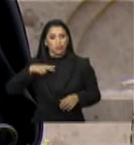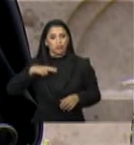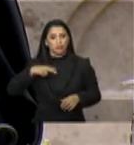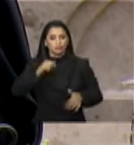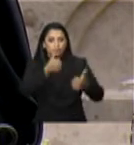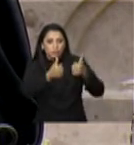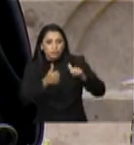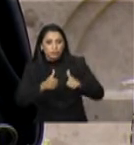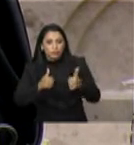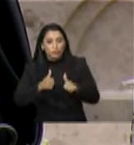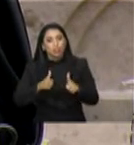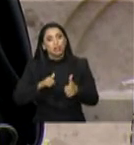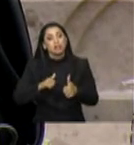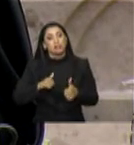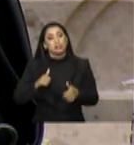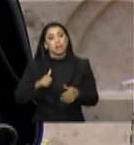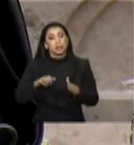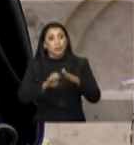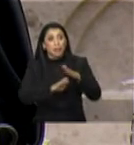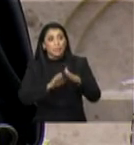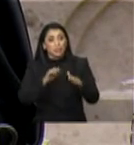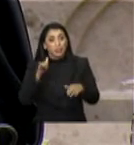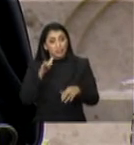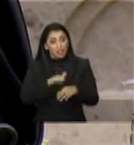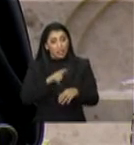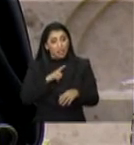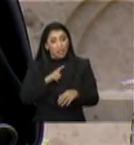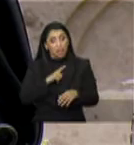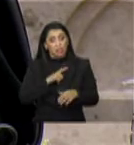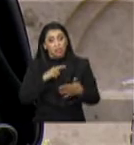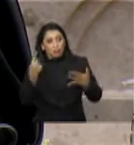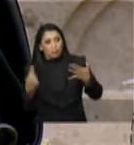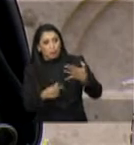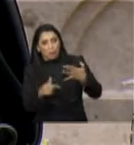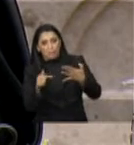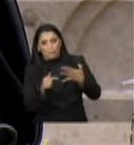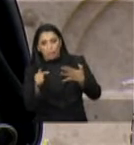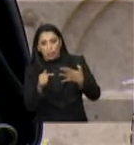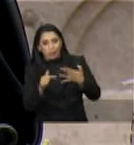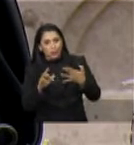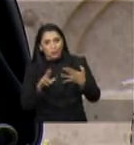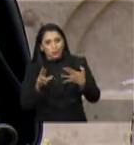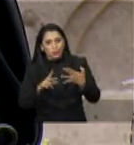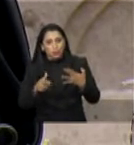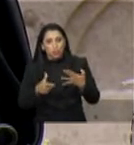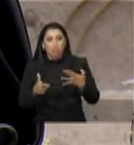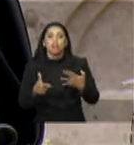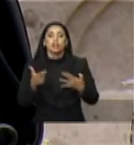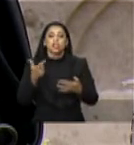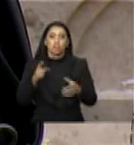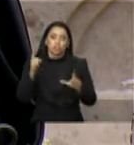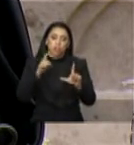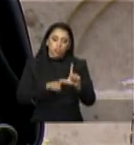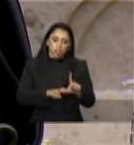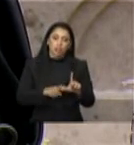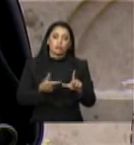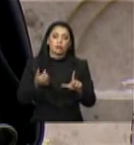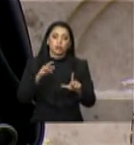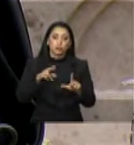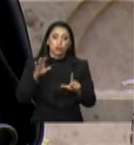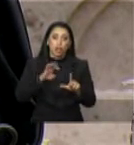recurso da empresa é e você quer nas instâncias inferiores não discutia na ação de repetição de débito no Le